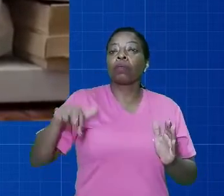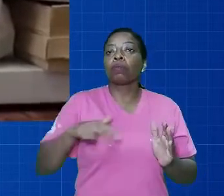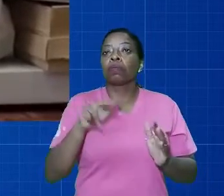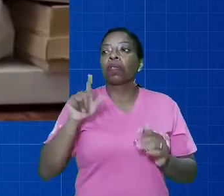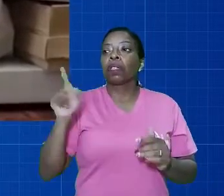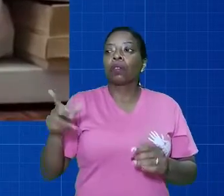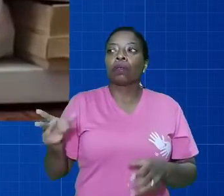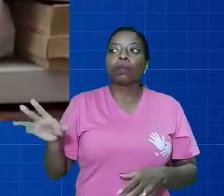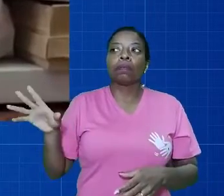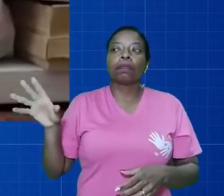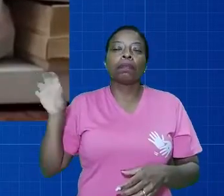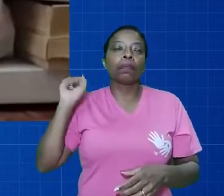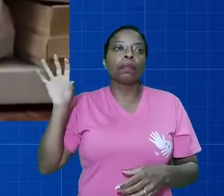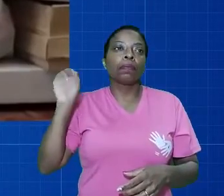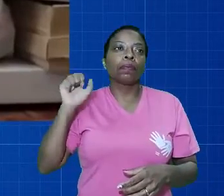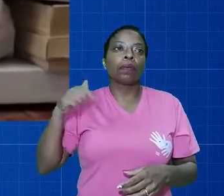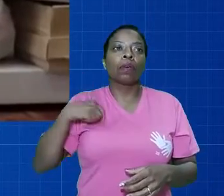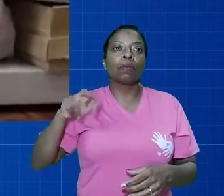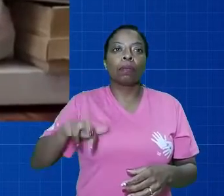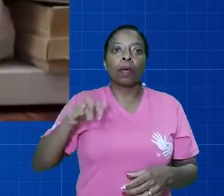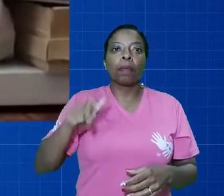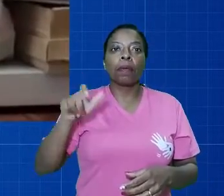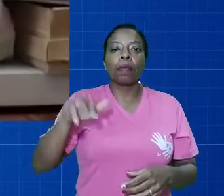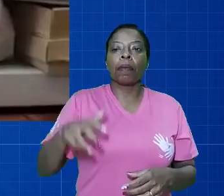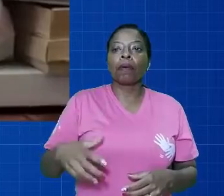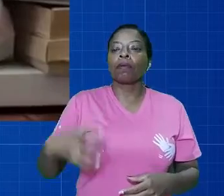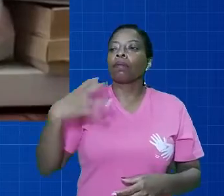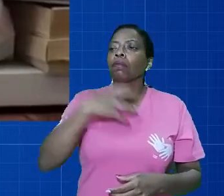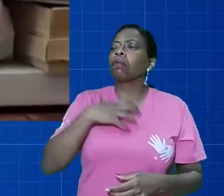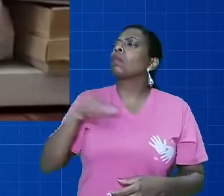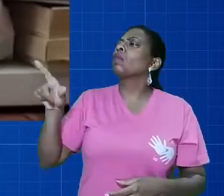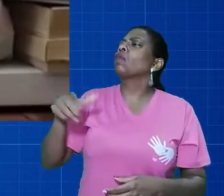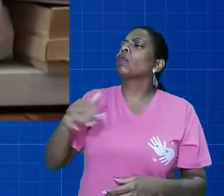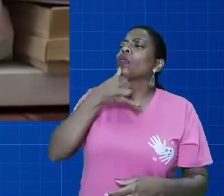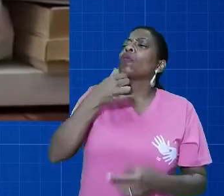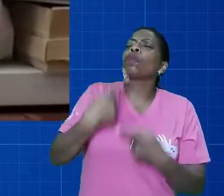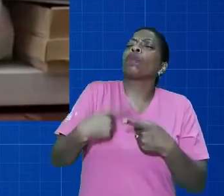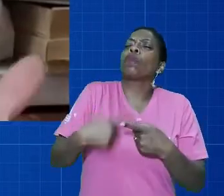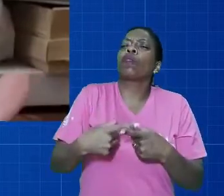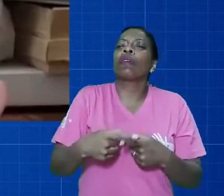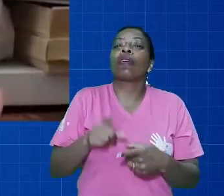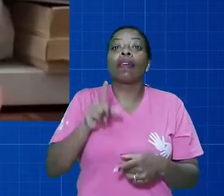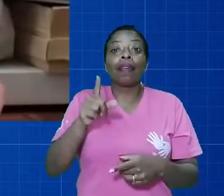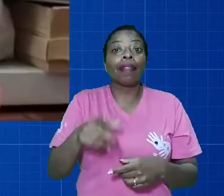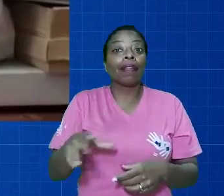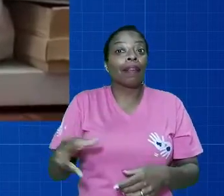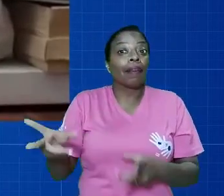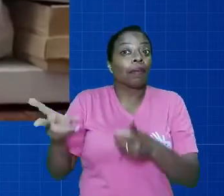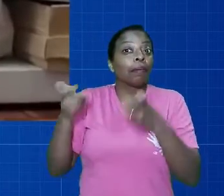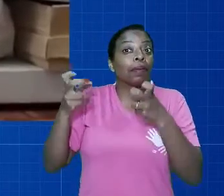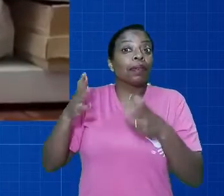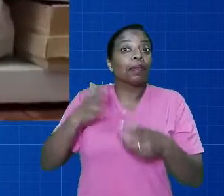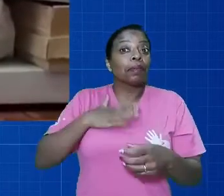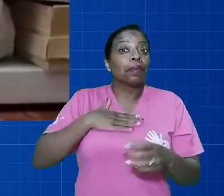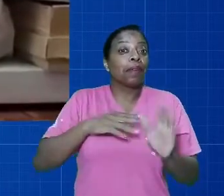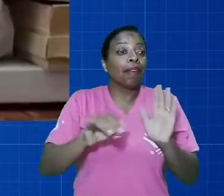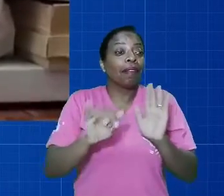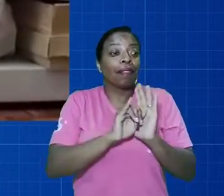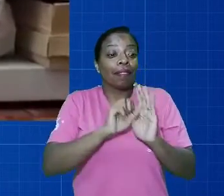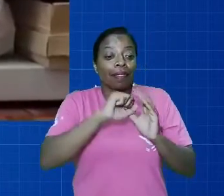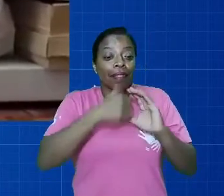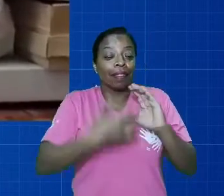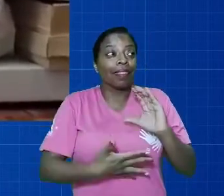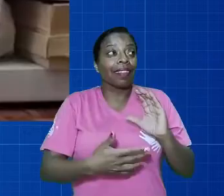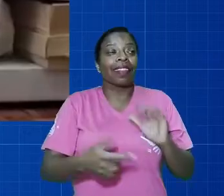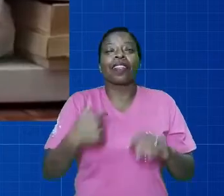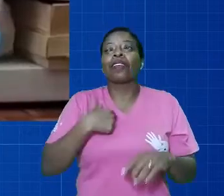que eu estava. E isso, nossa, me traz uma memória assim, vocês vão me fazer chorar, porque foi